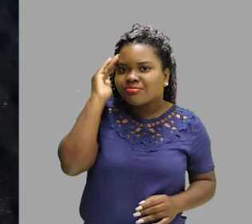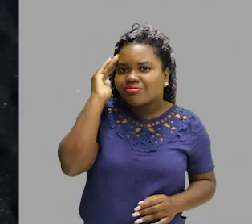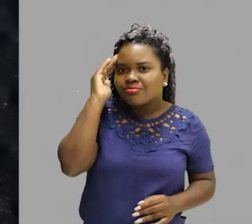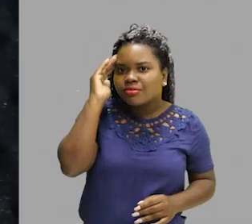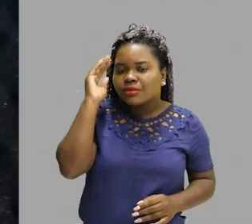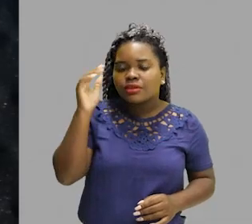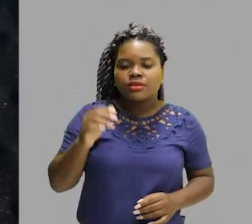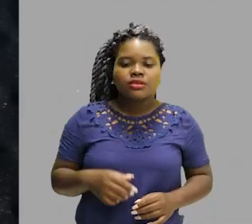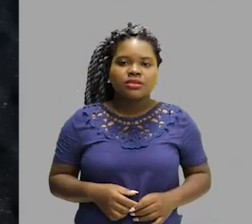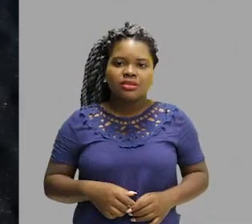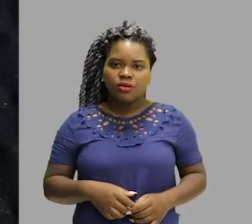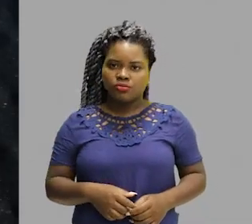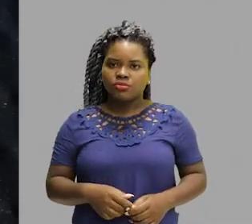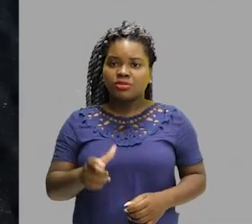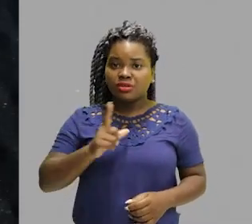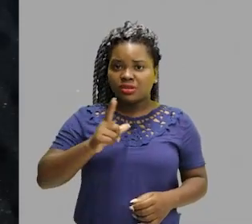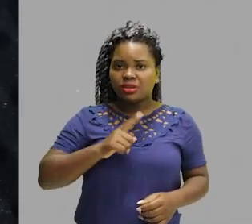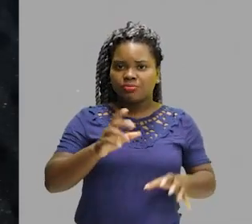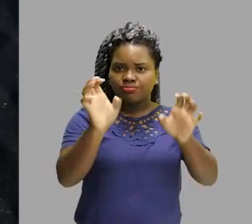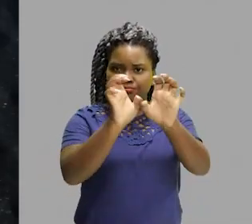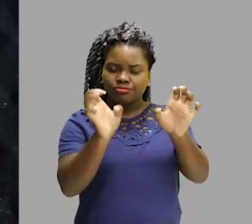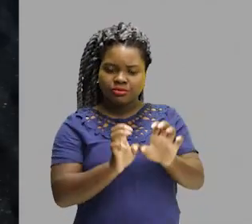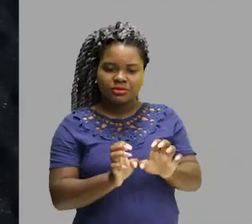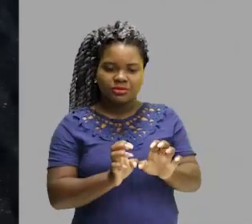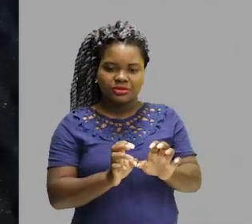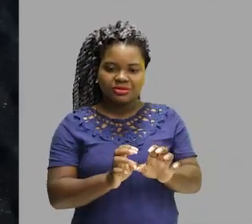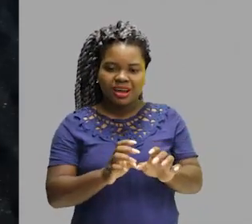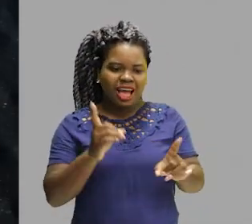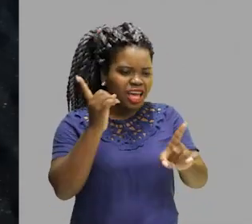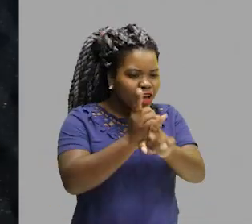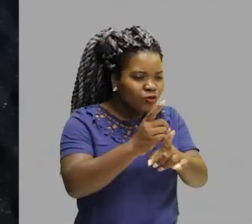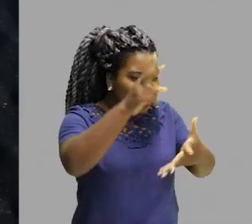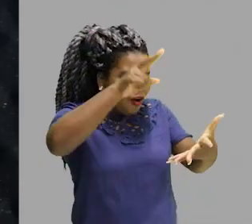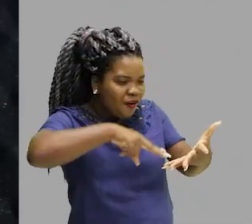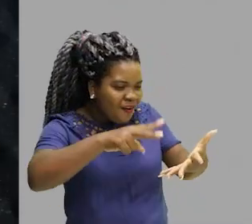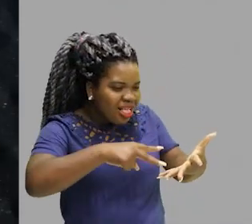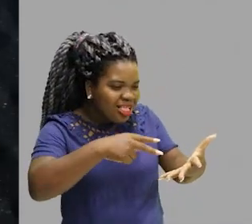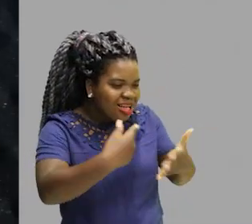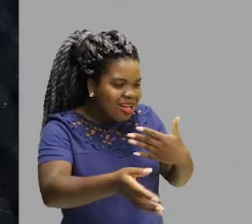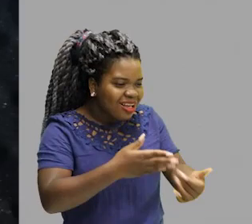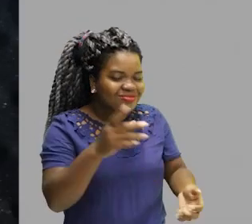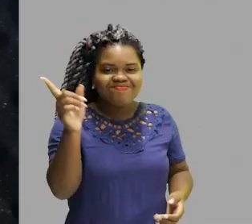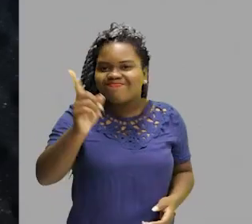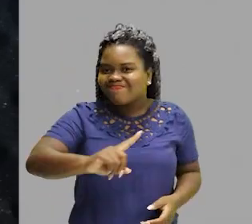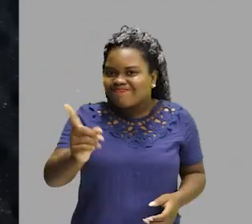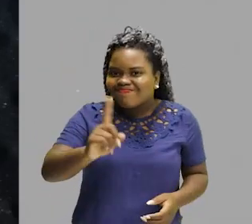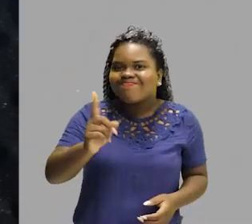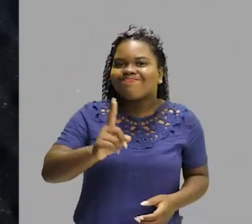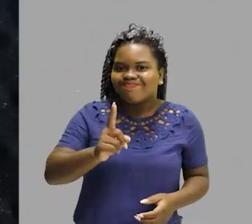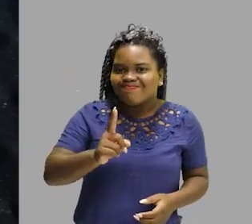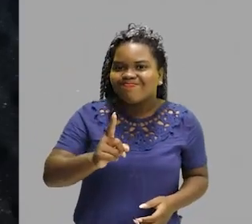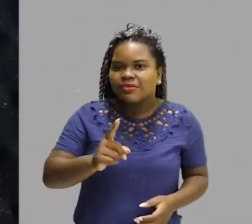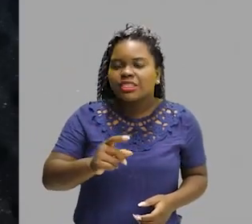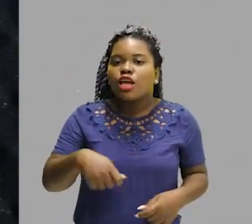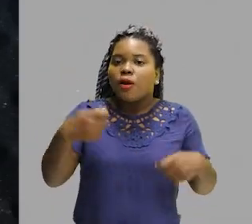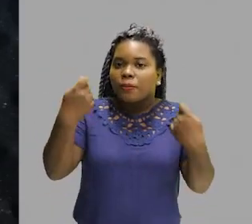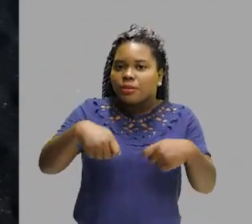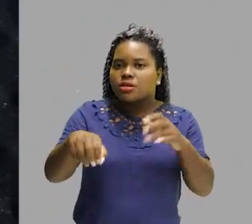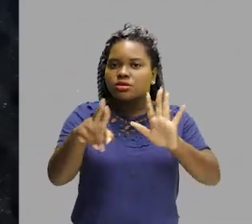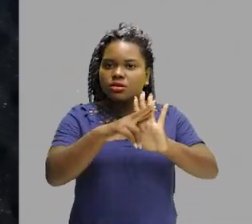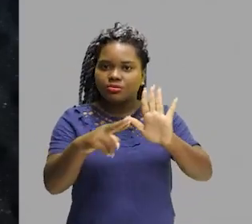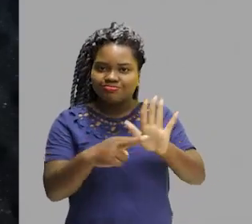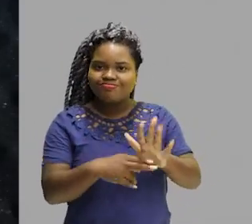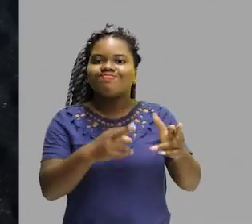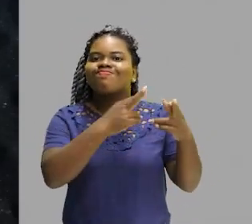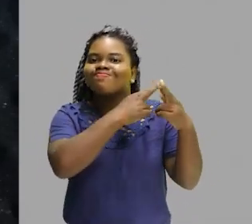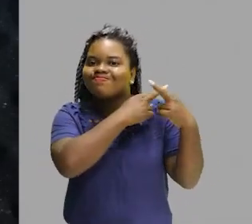questão estrutural, porque não é assim chegar e ler. Versificar, por isso não está tendo de verso, eu vou versificar, eu vou